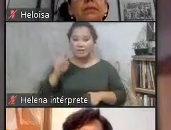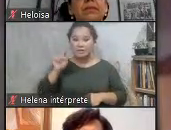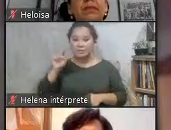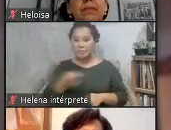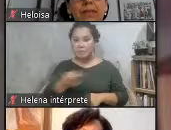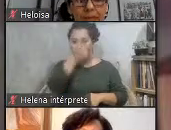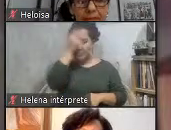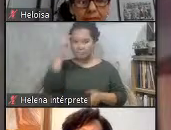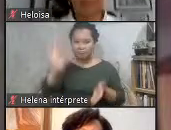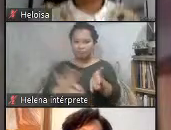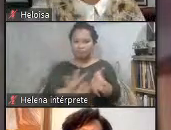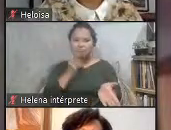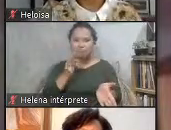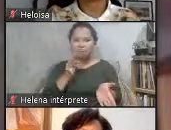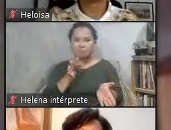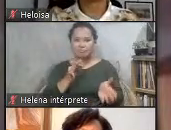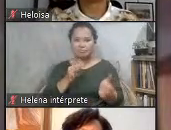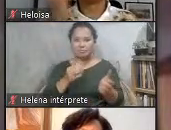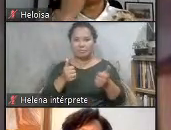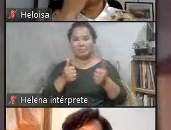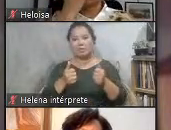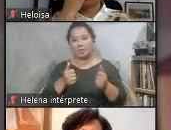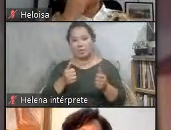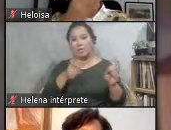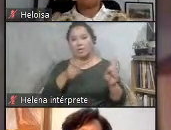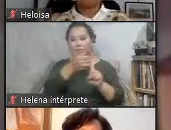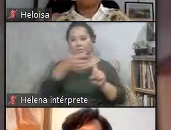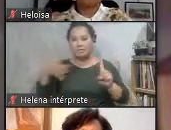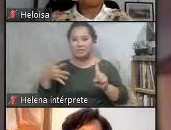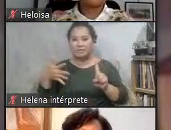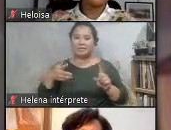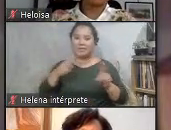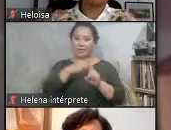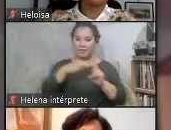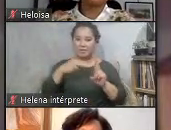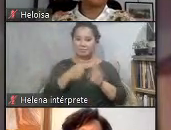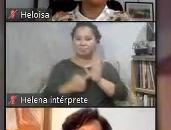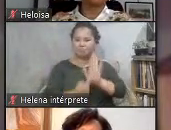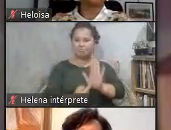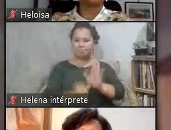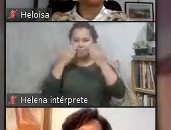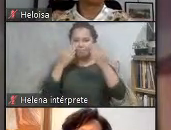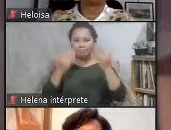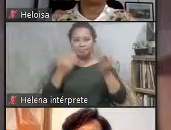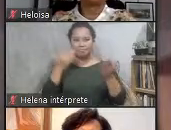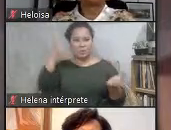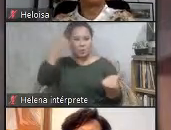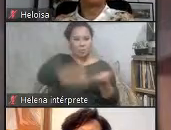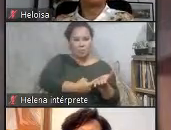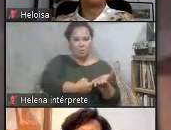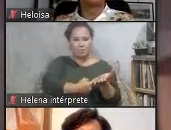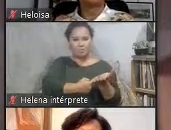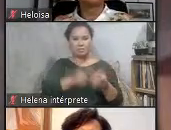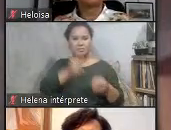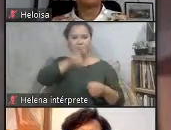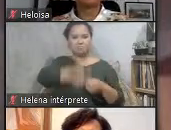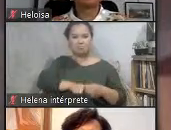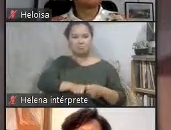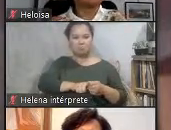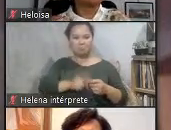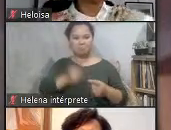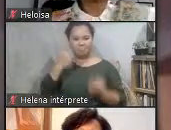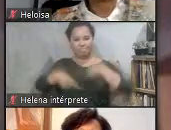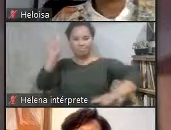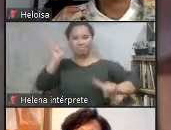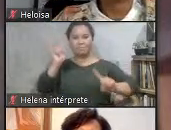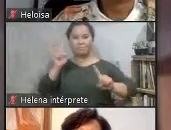seu compromisso com o legado de ousadia e de vínculo social transformador ao não deixar de pensar possível